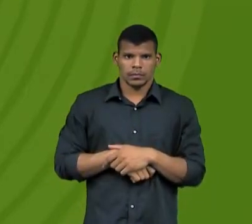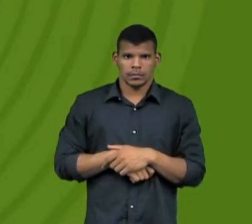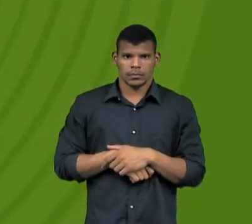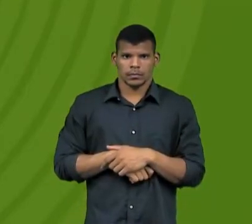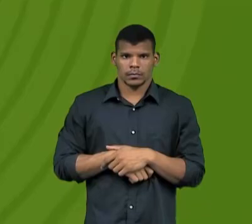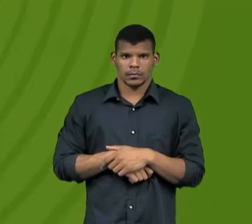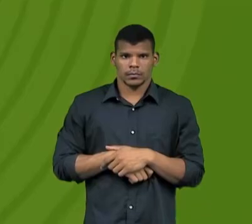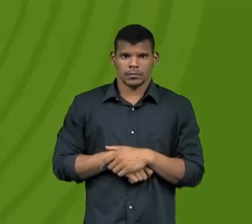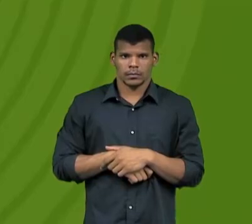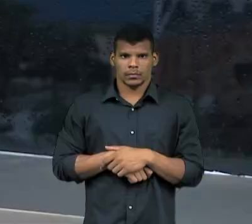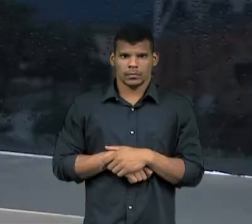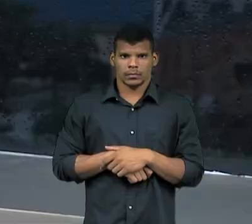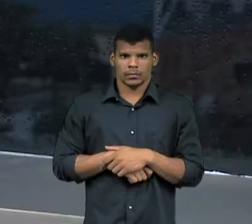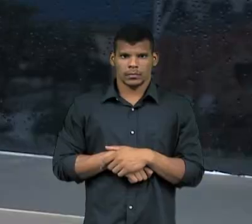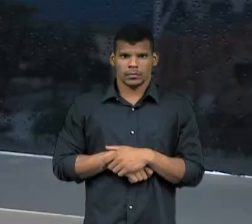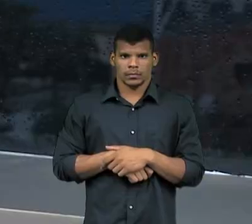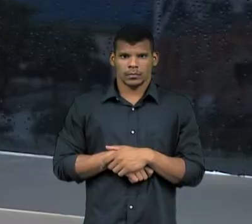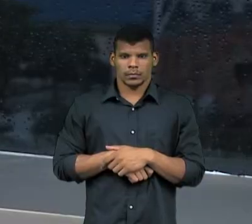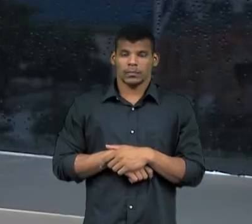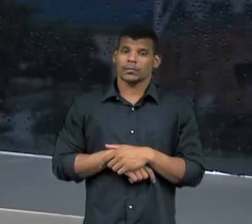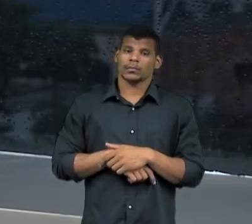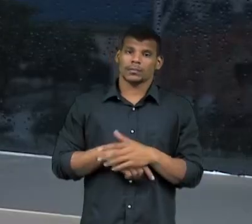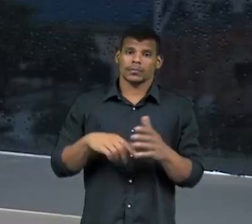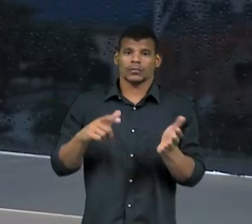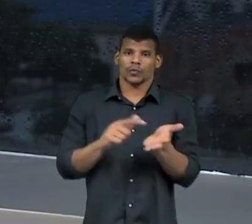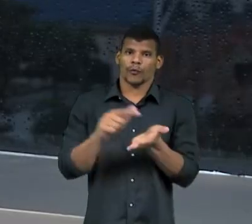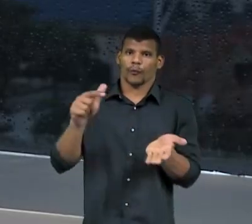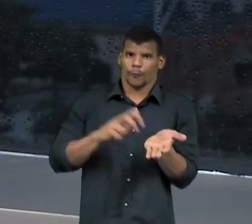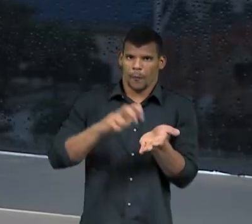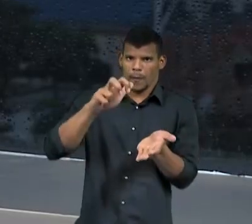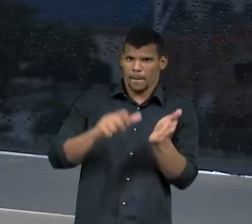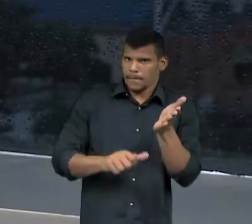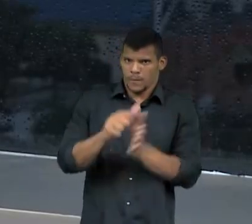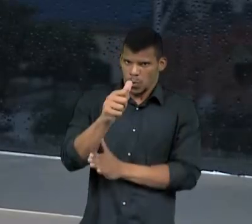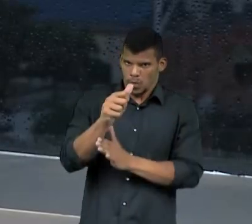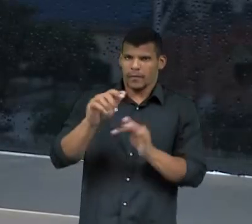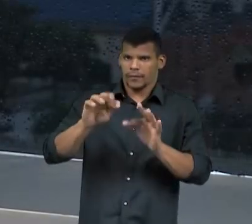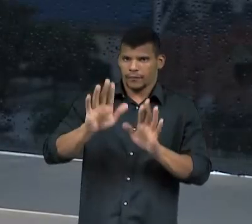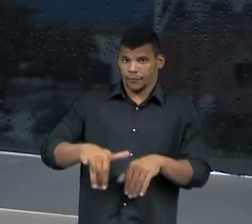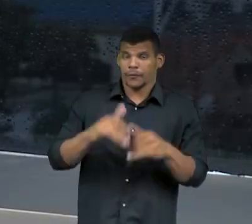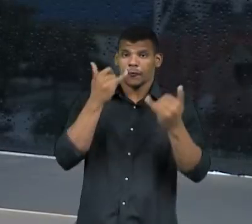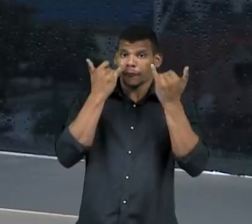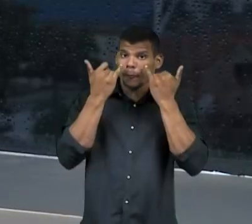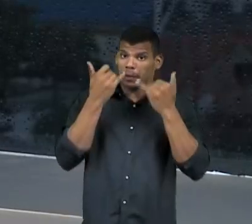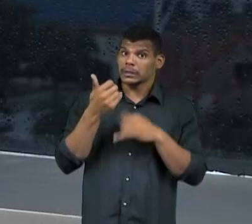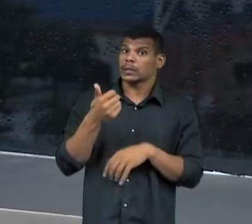oportunidade mesmo. E o Primeiro Expediente vai ficando por aqui. Mais notícias no Jornal